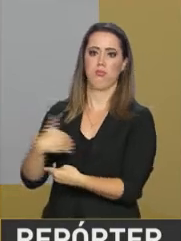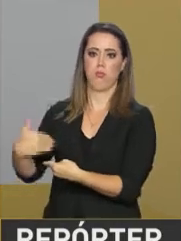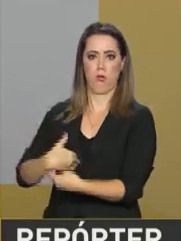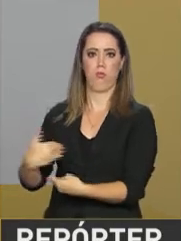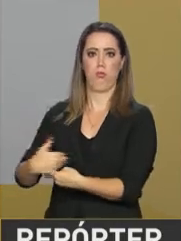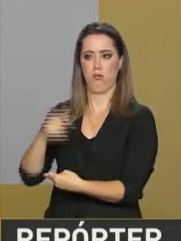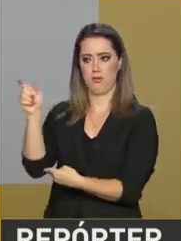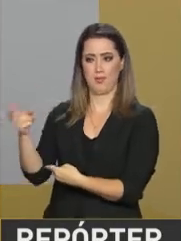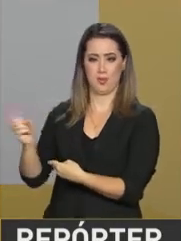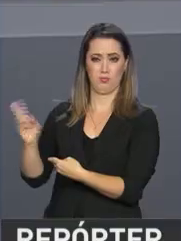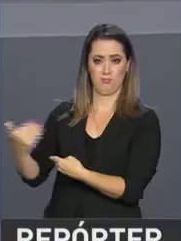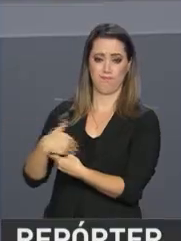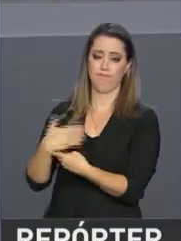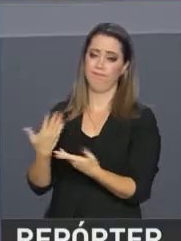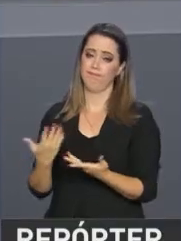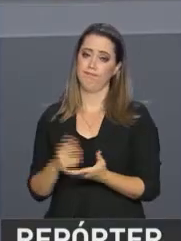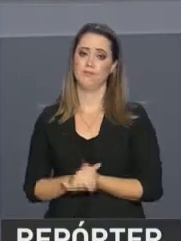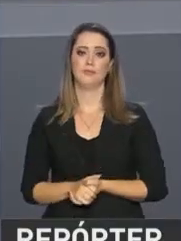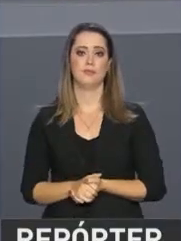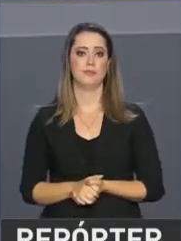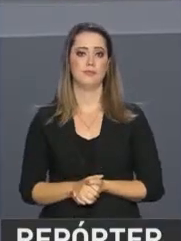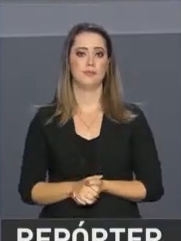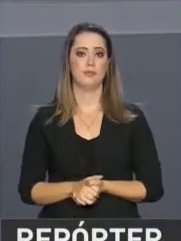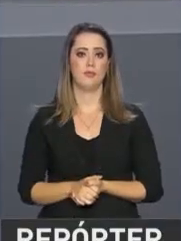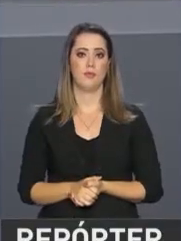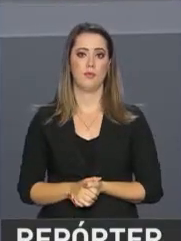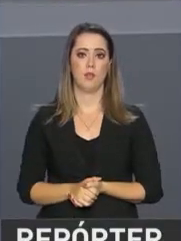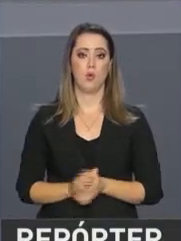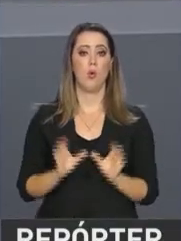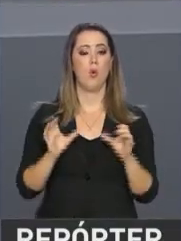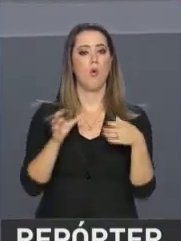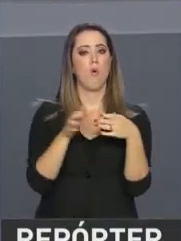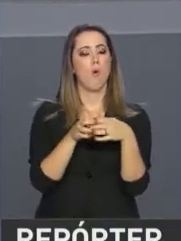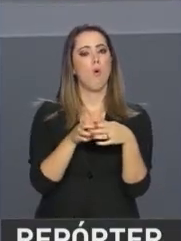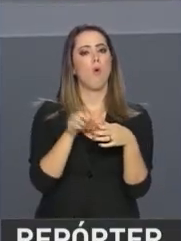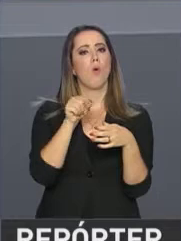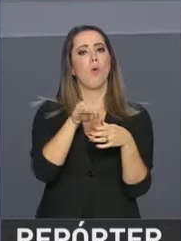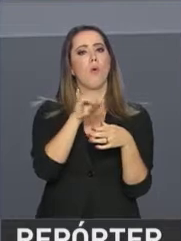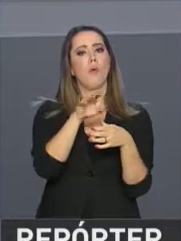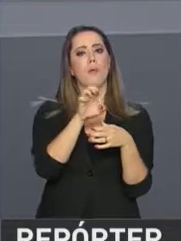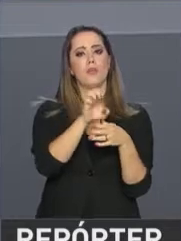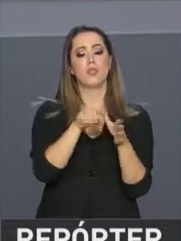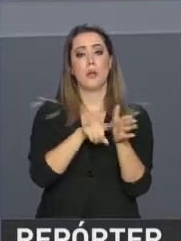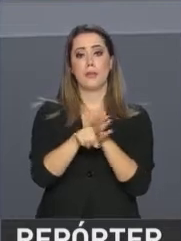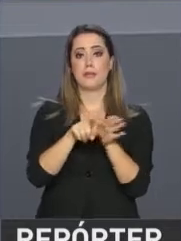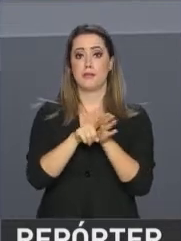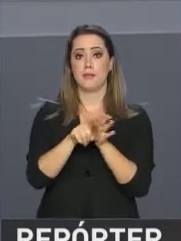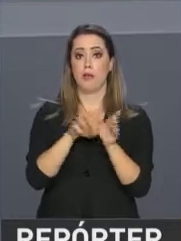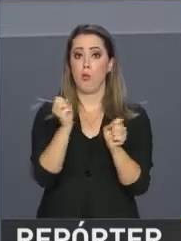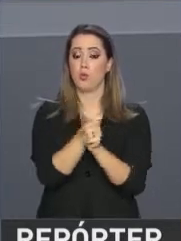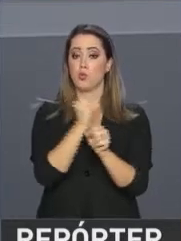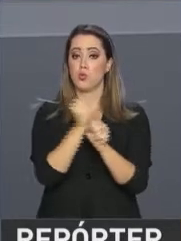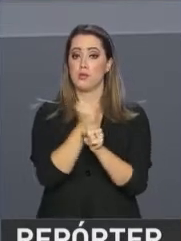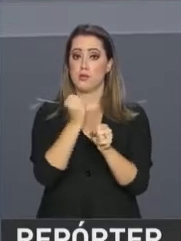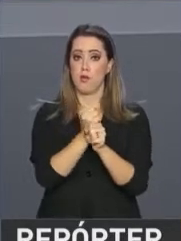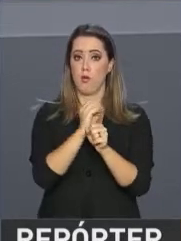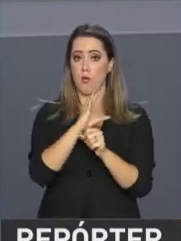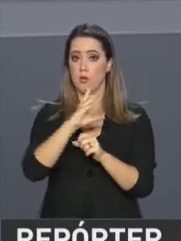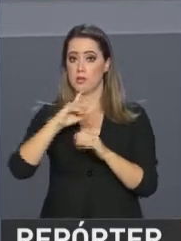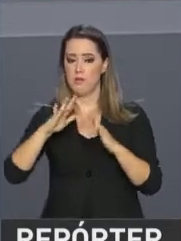ajudar a resolver essa questão o índice nacional da construção civil do ibge é registrou elevação de